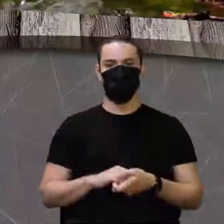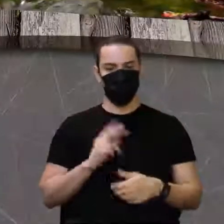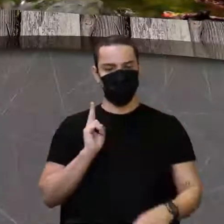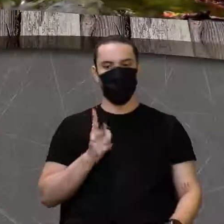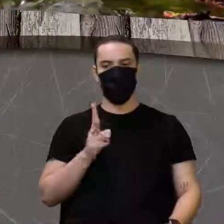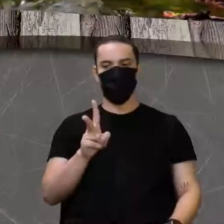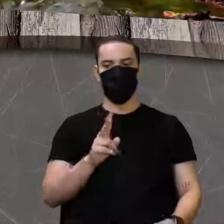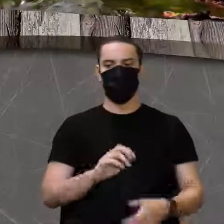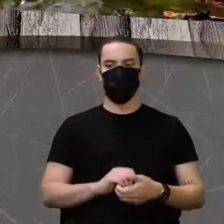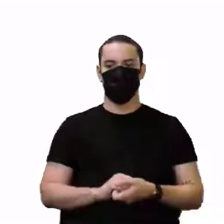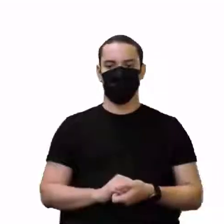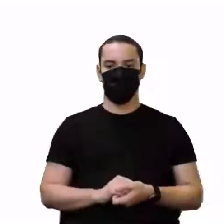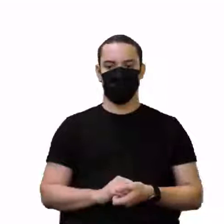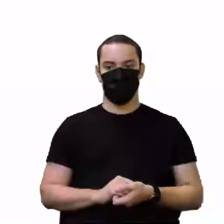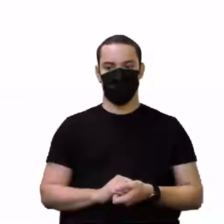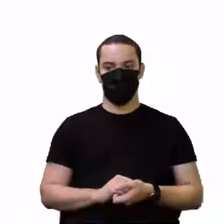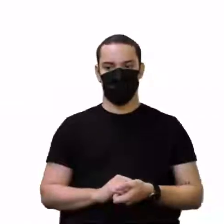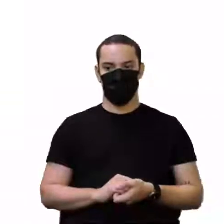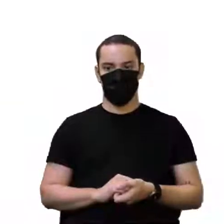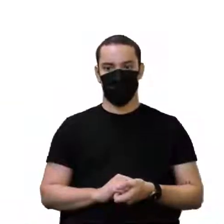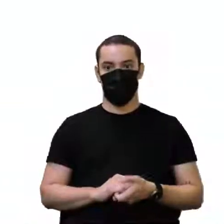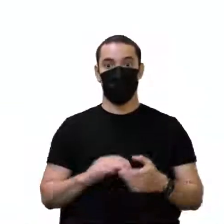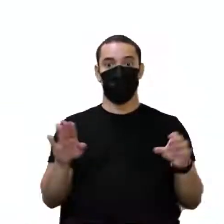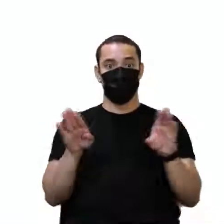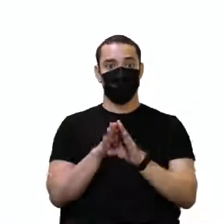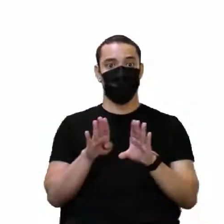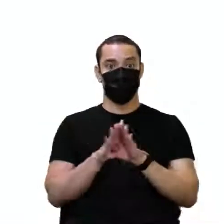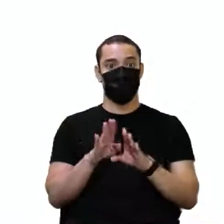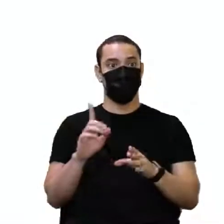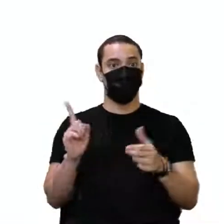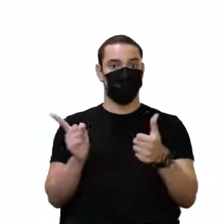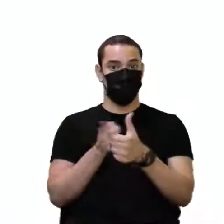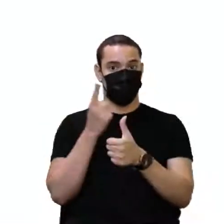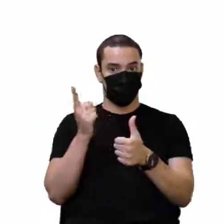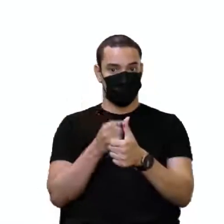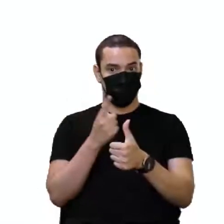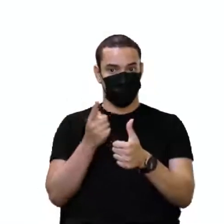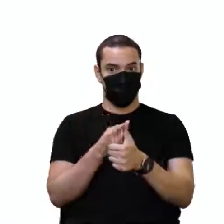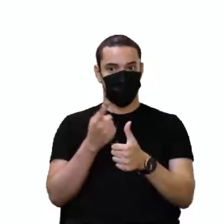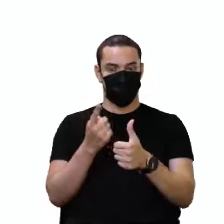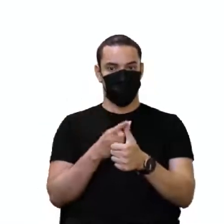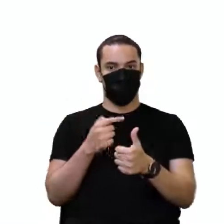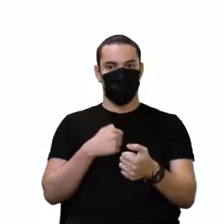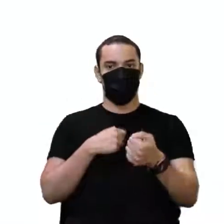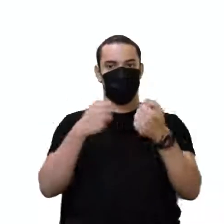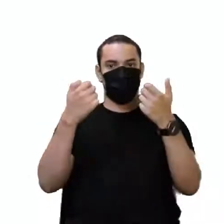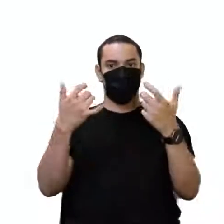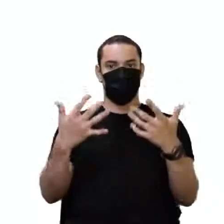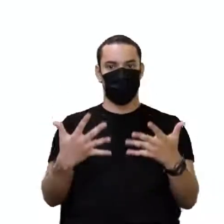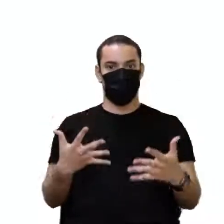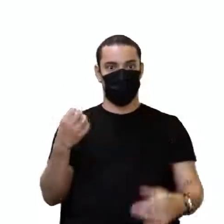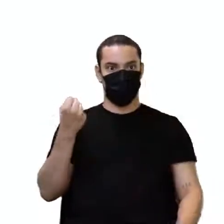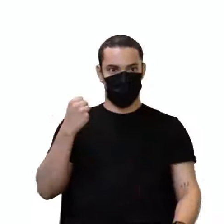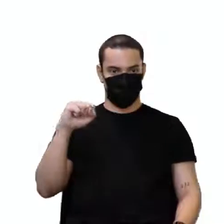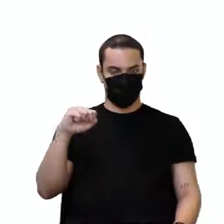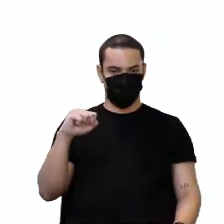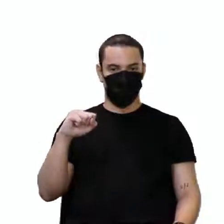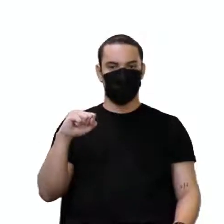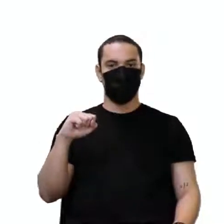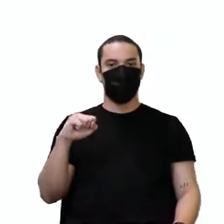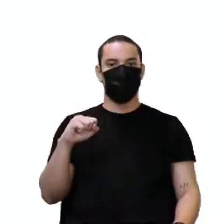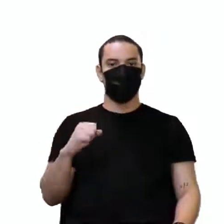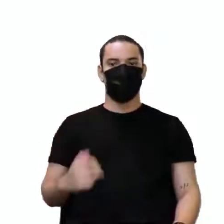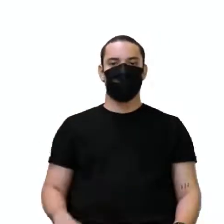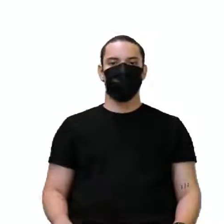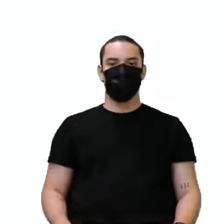lá? Continuando. E aí, a gente tem aqui a primeira, né, questão, que é a de defesa.